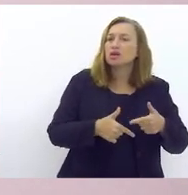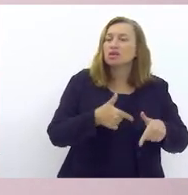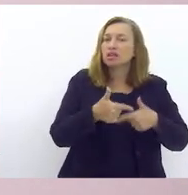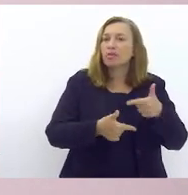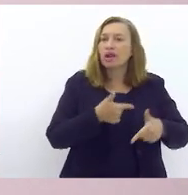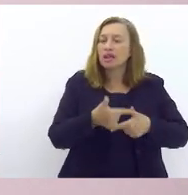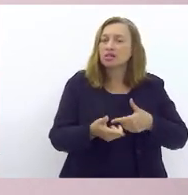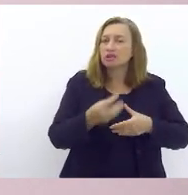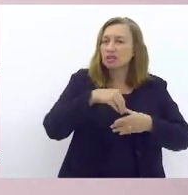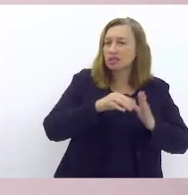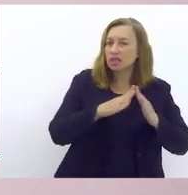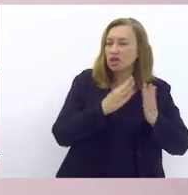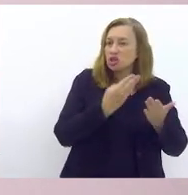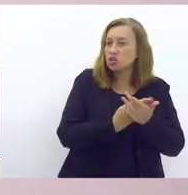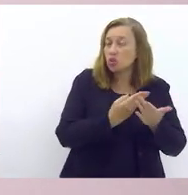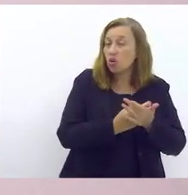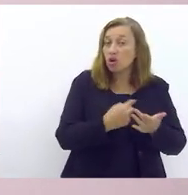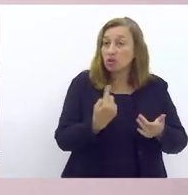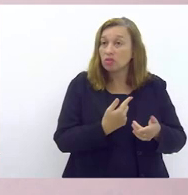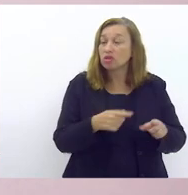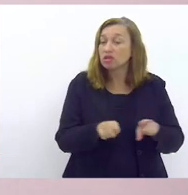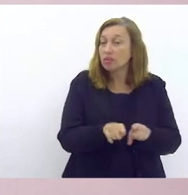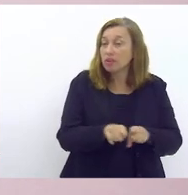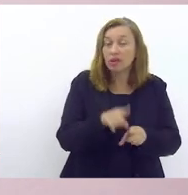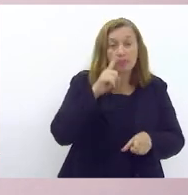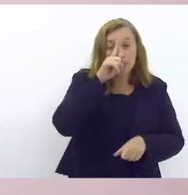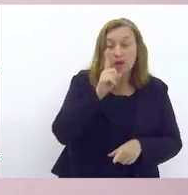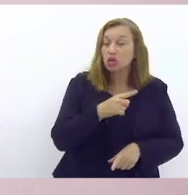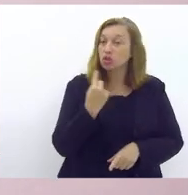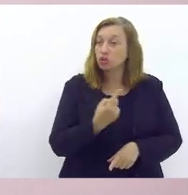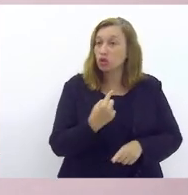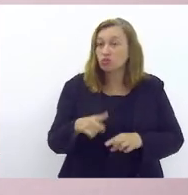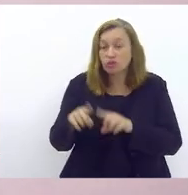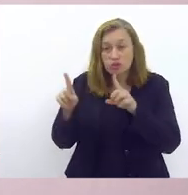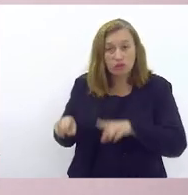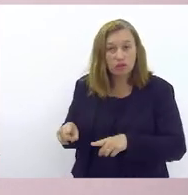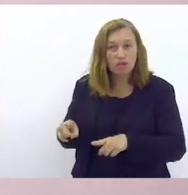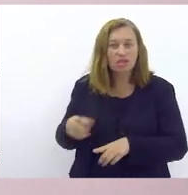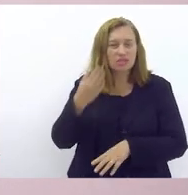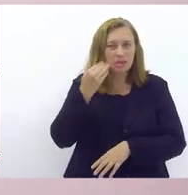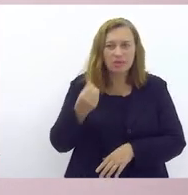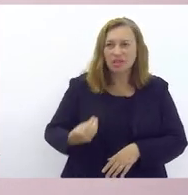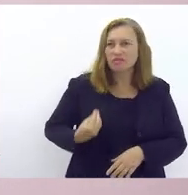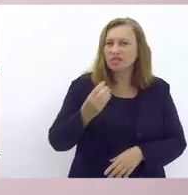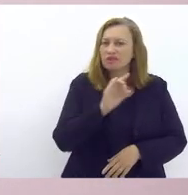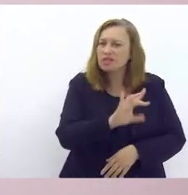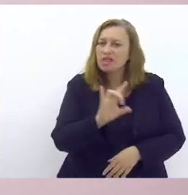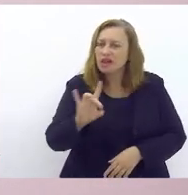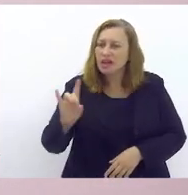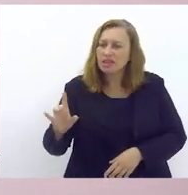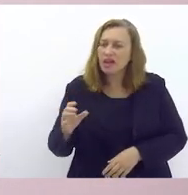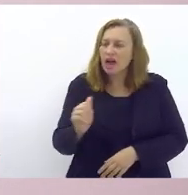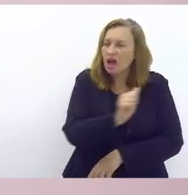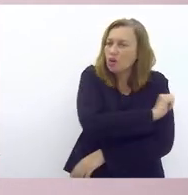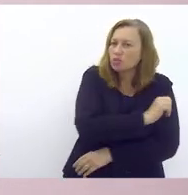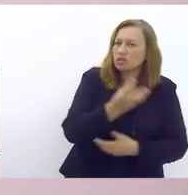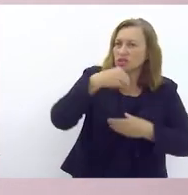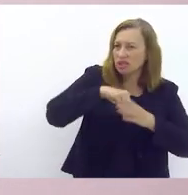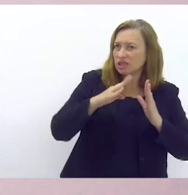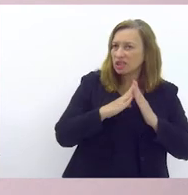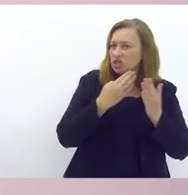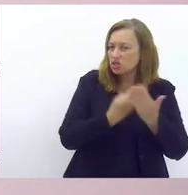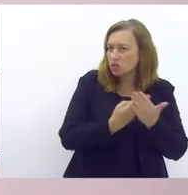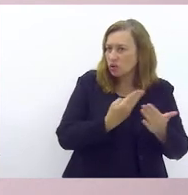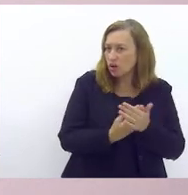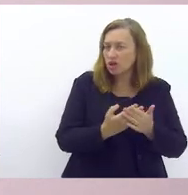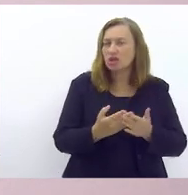frente. Porque nós, enquanto funcionários, nós sabemos a vida de cada um do aluno ali dentro da escola. Sabemos a vida de